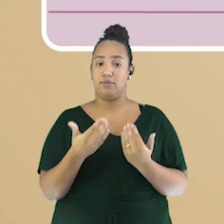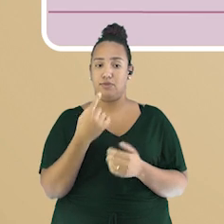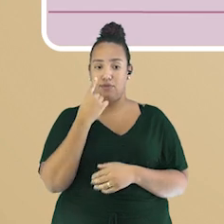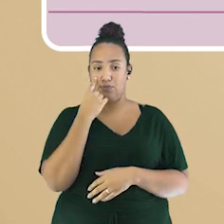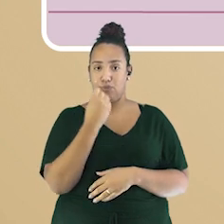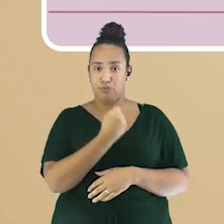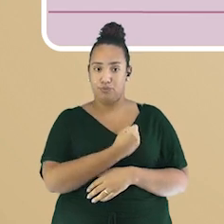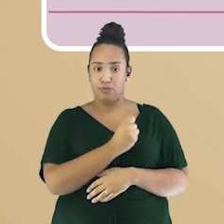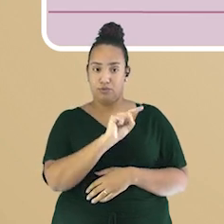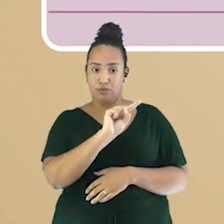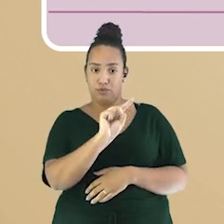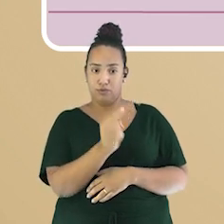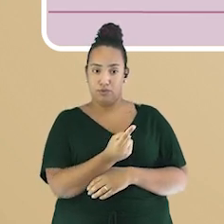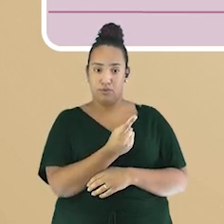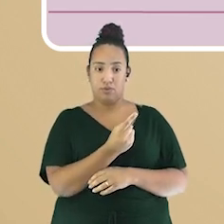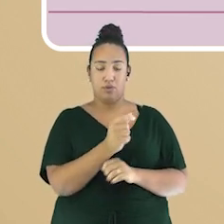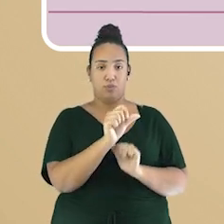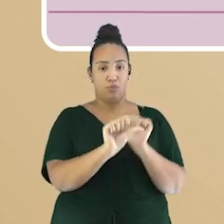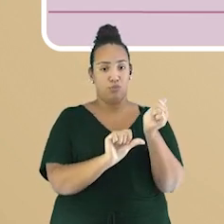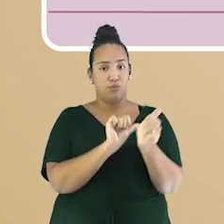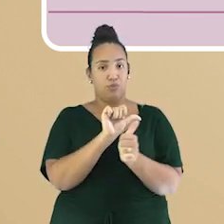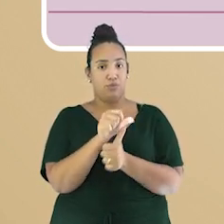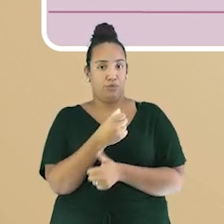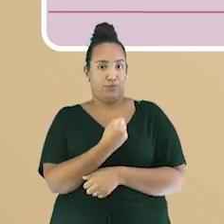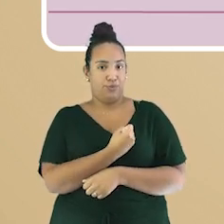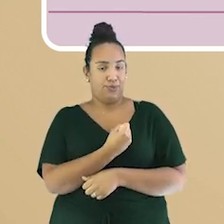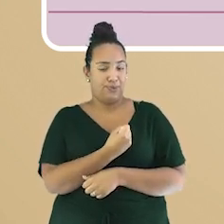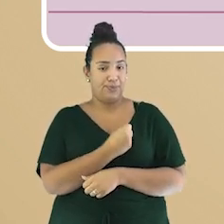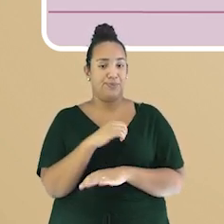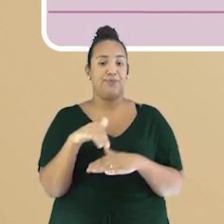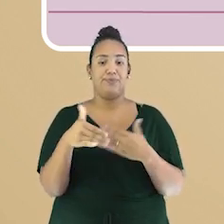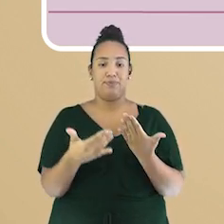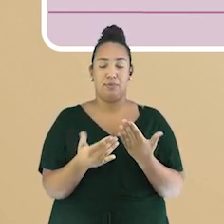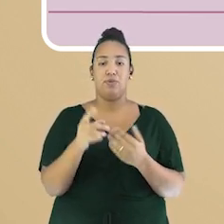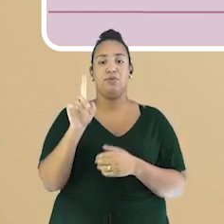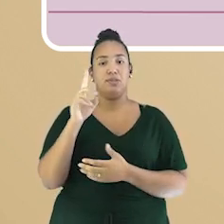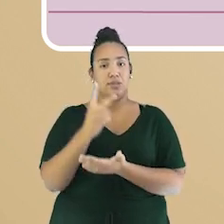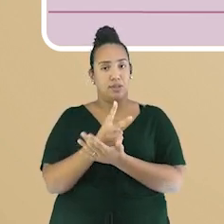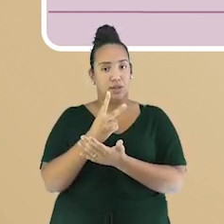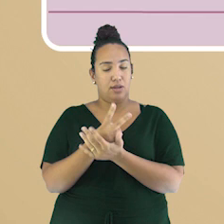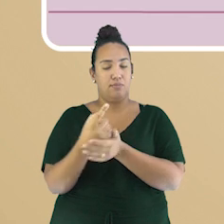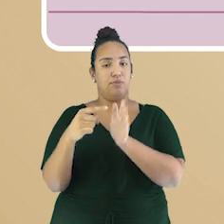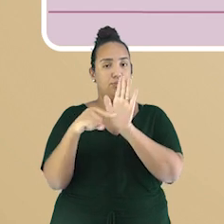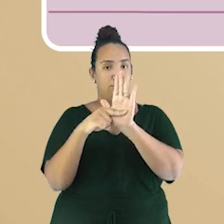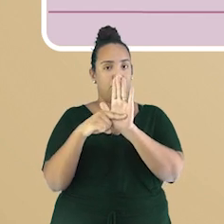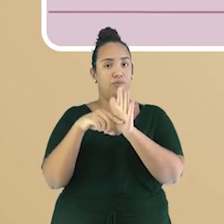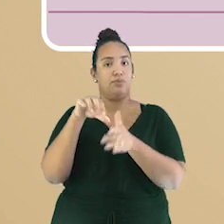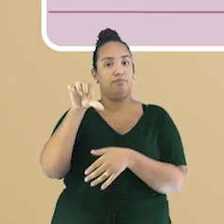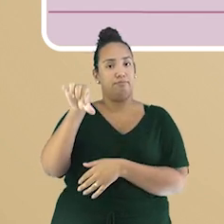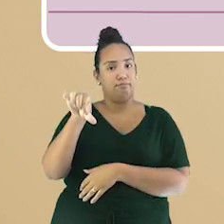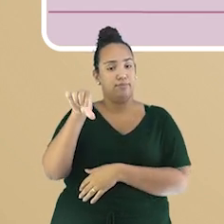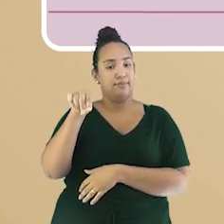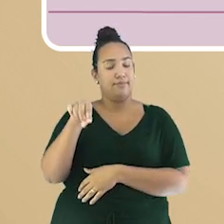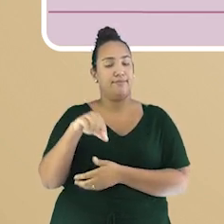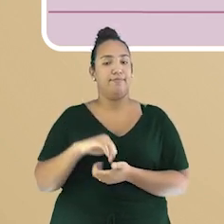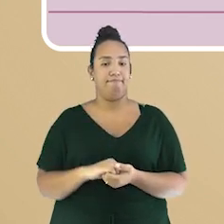o número aumentou. Logo, o expoente será negativo. Sendo assim, o resultado